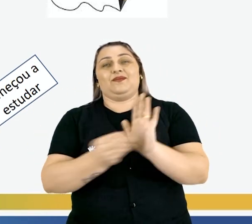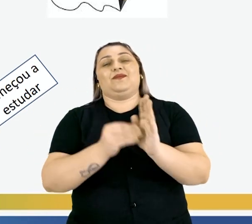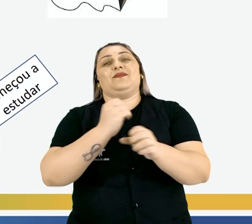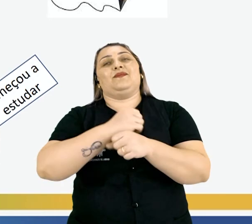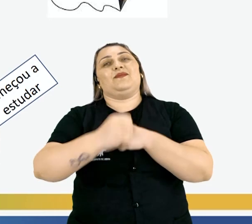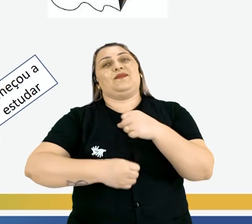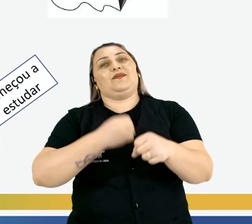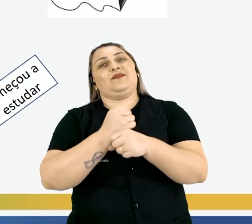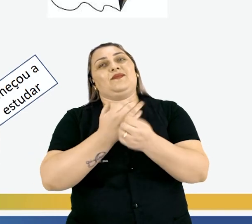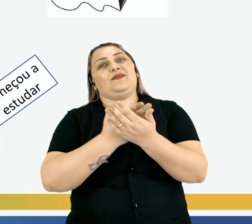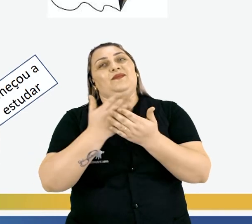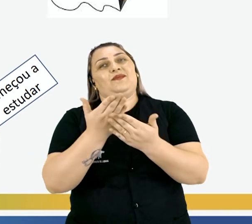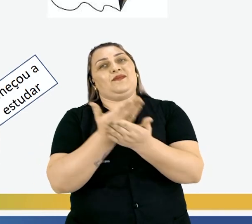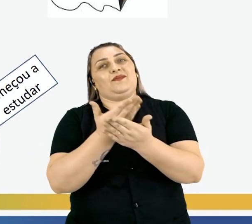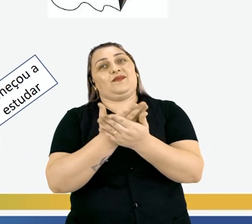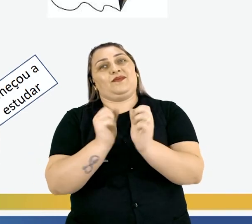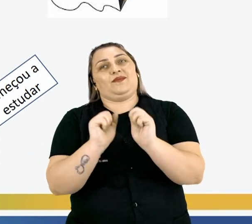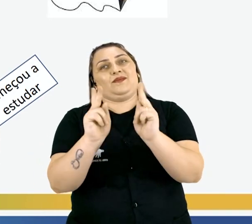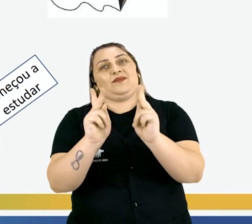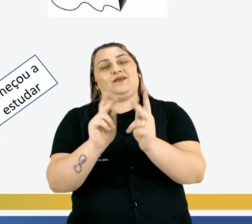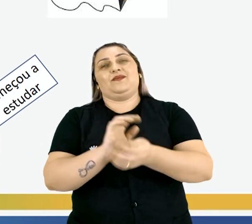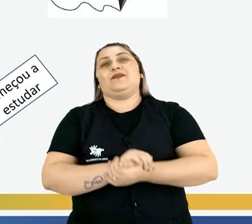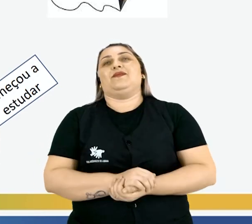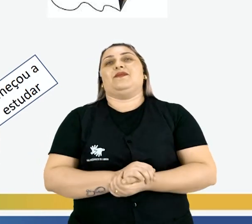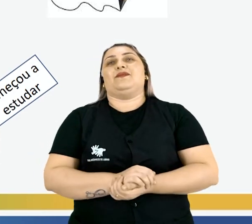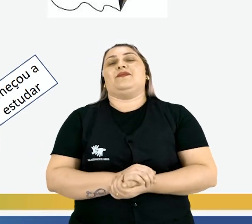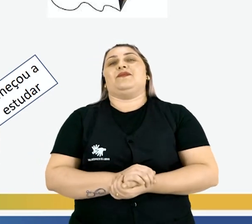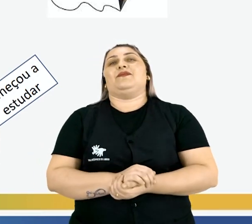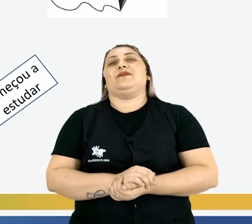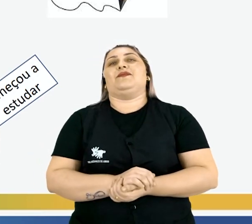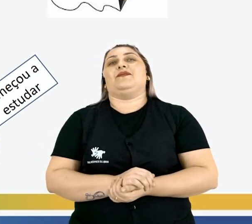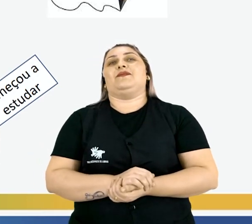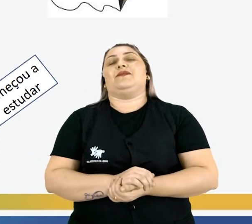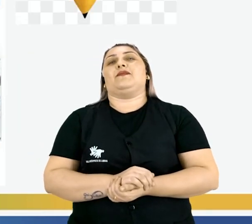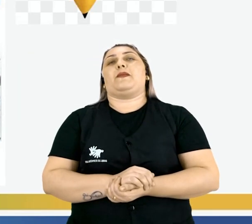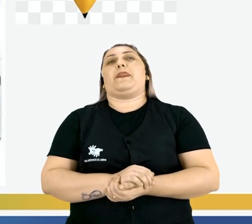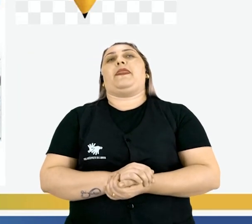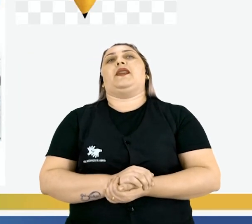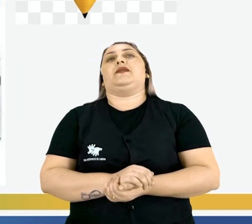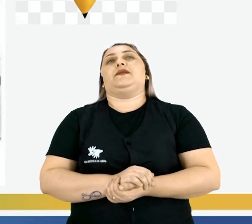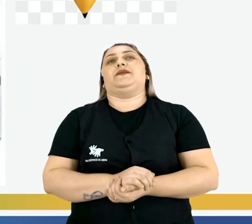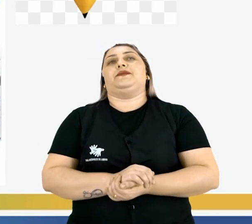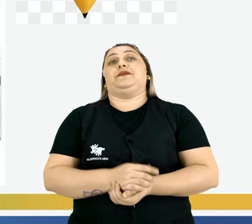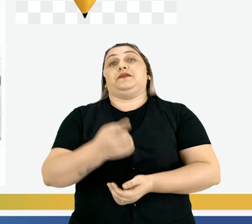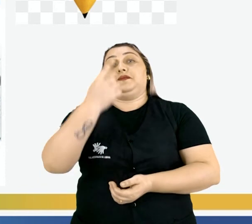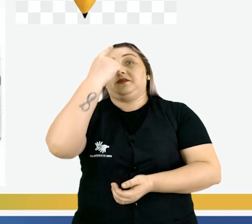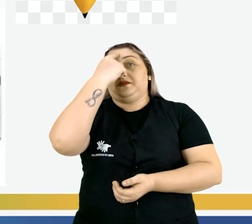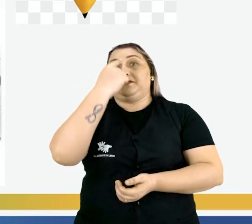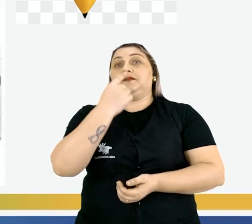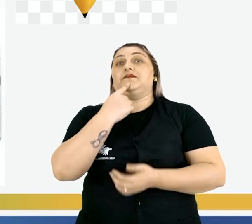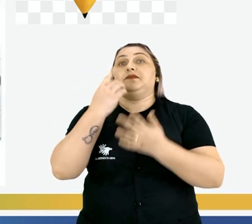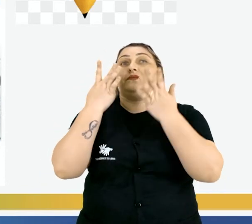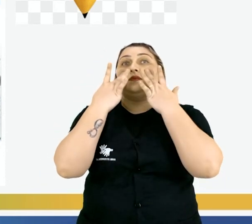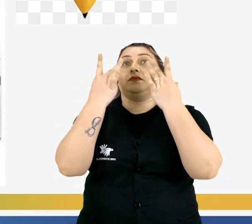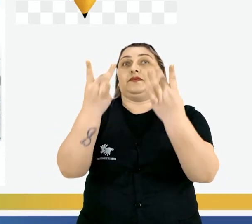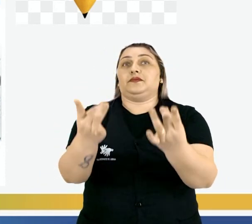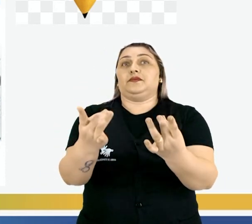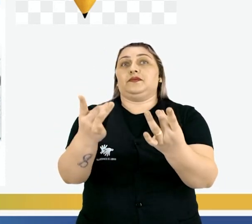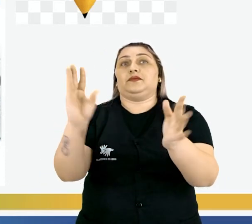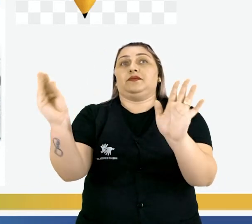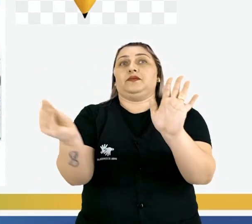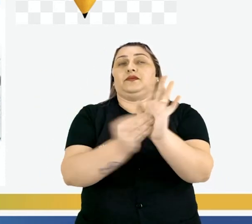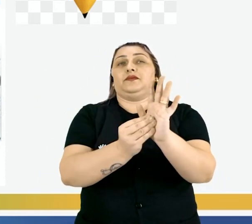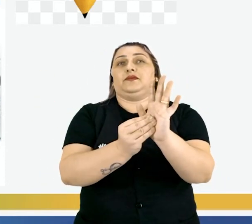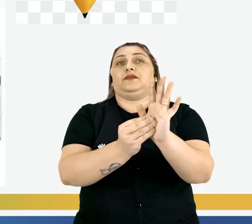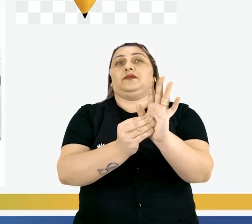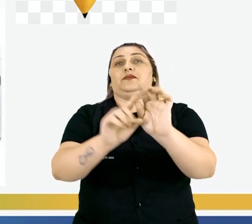o ano que você começou a estudar, tá ok? Beleza? Então vamos para a próxima. Observe as imagens e coloque